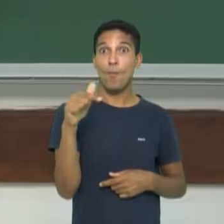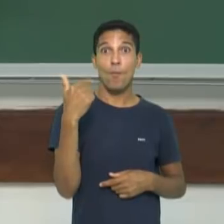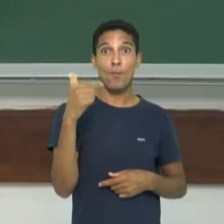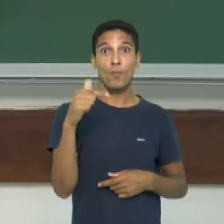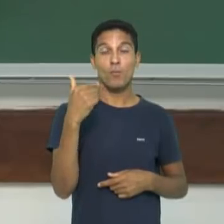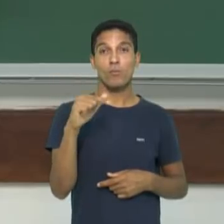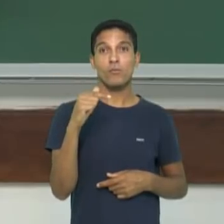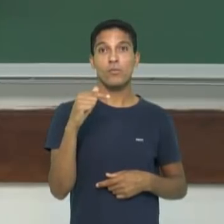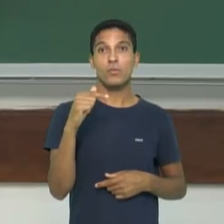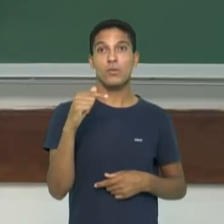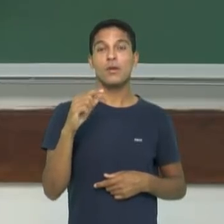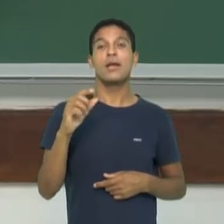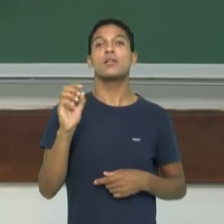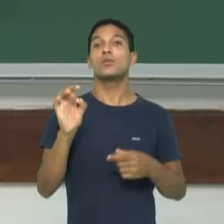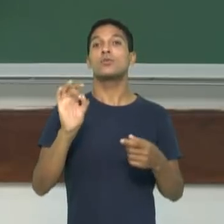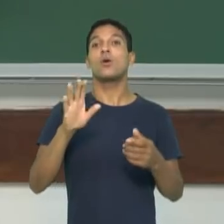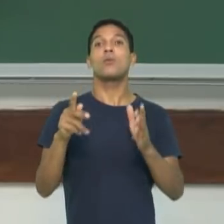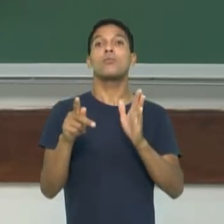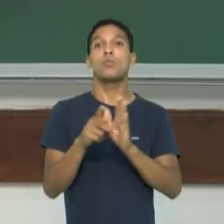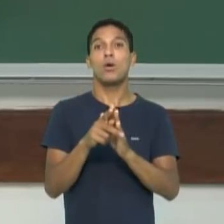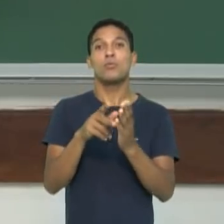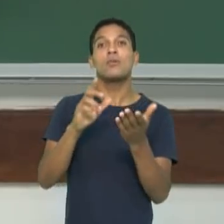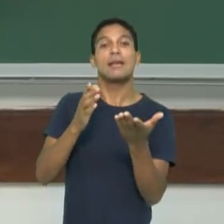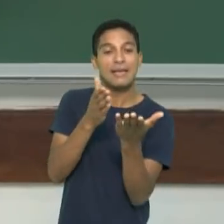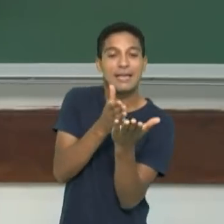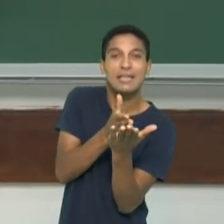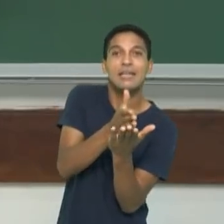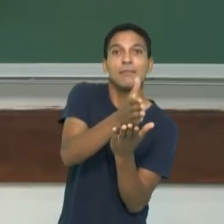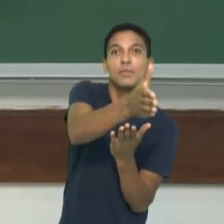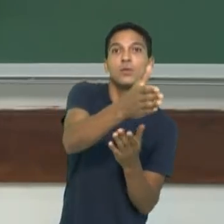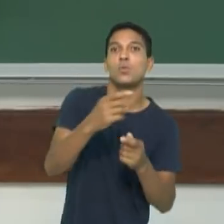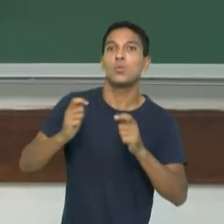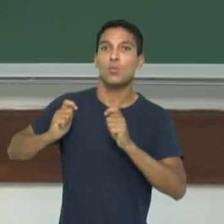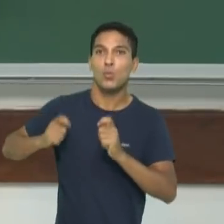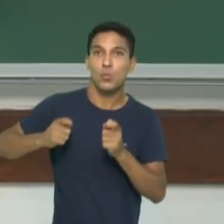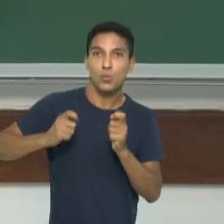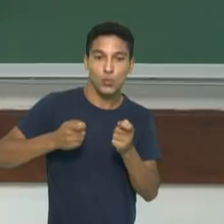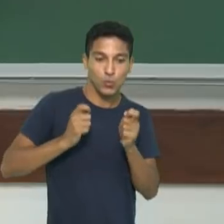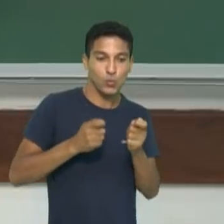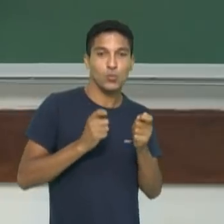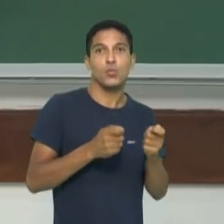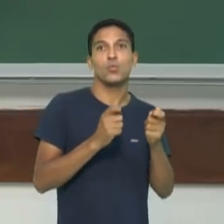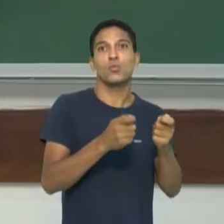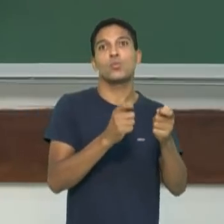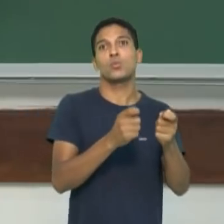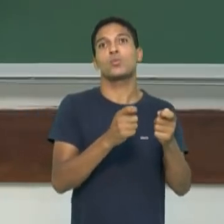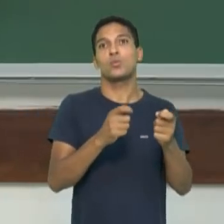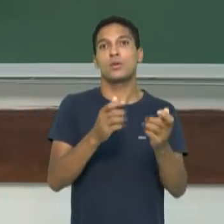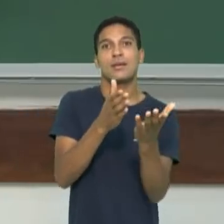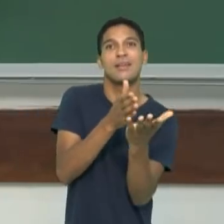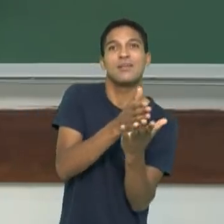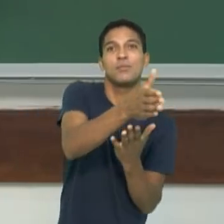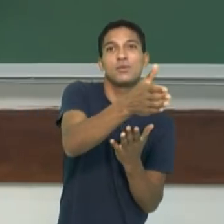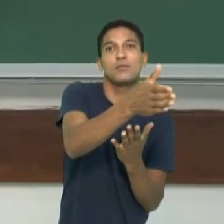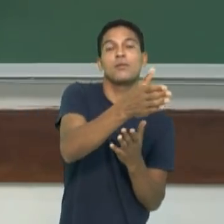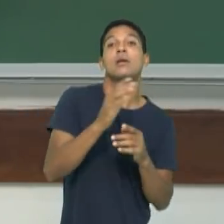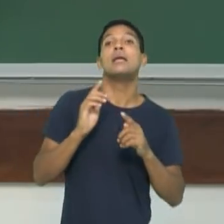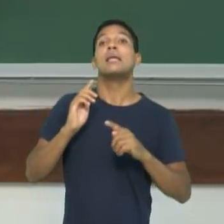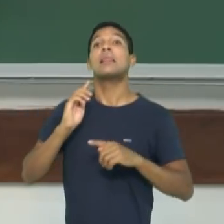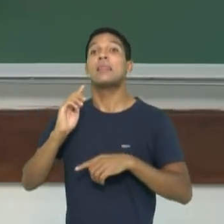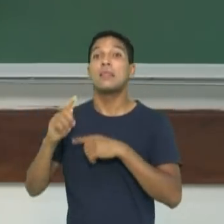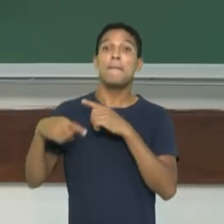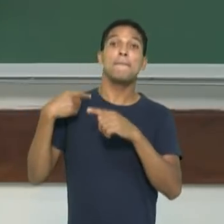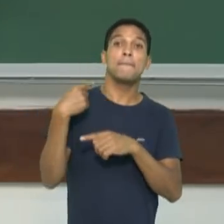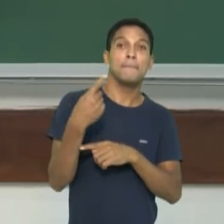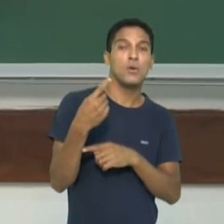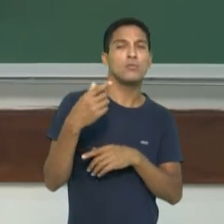os nativos, e que depois foram se transformando em picadas e em estradas. Nem mesmo, né, coisas simples que